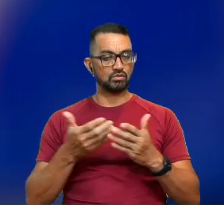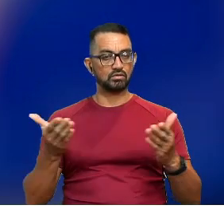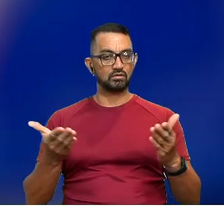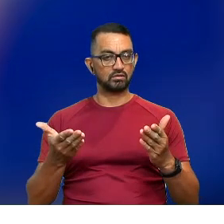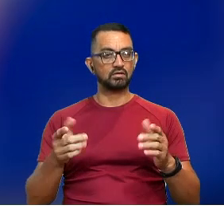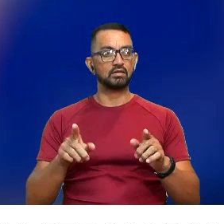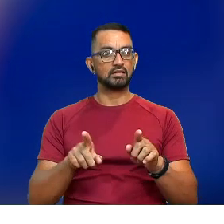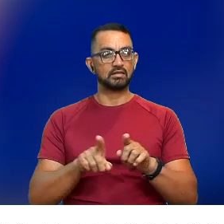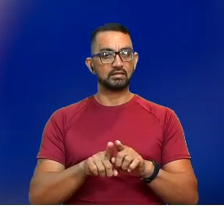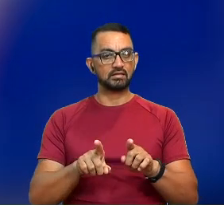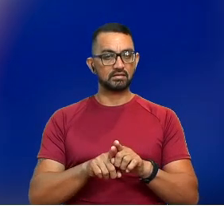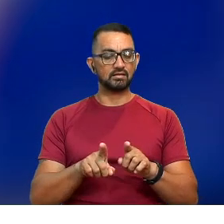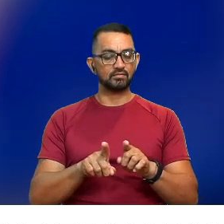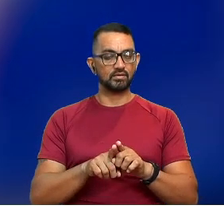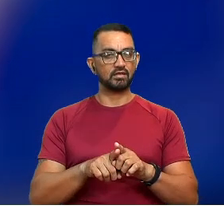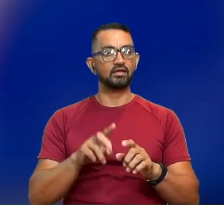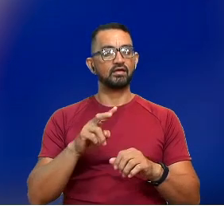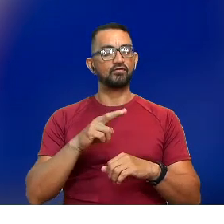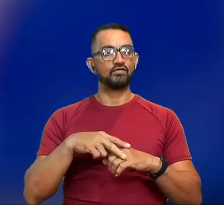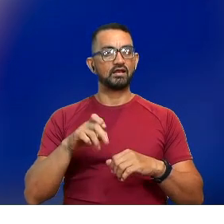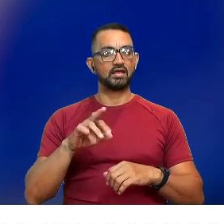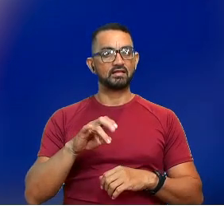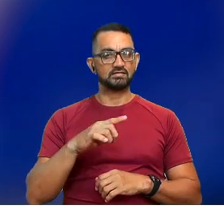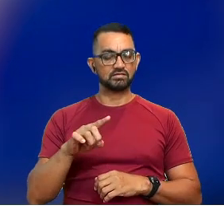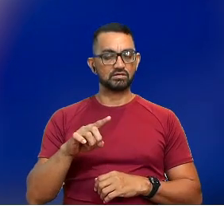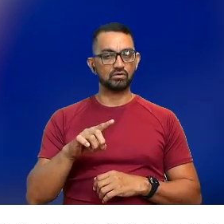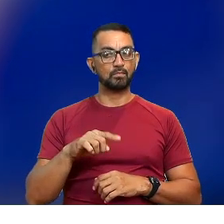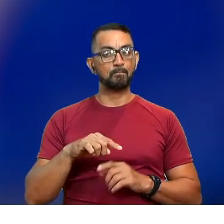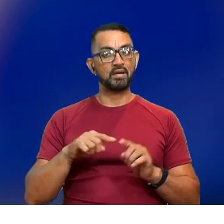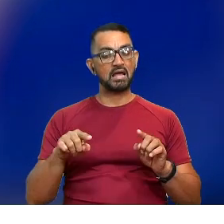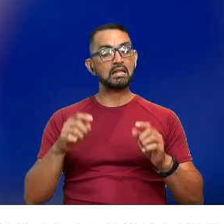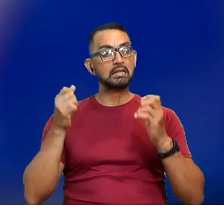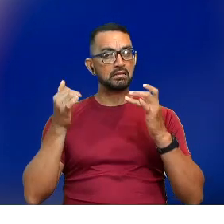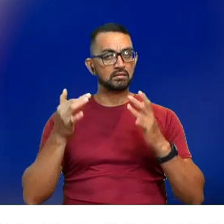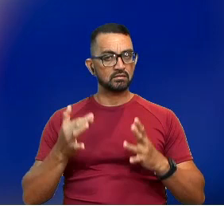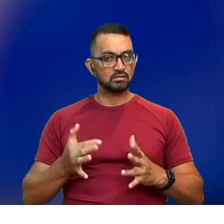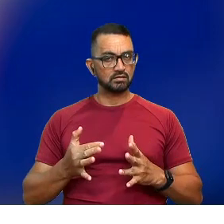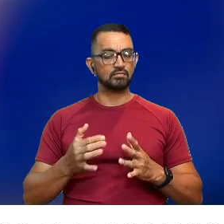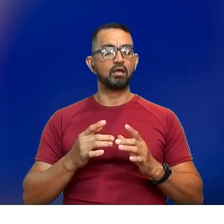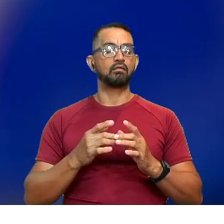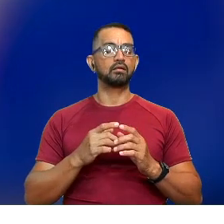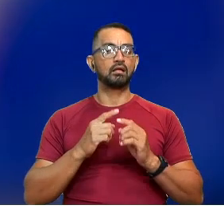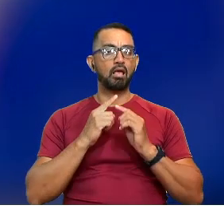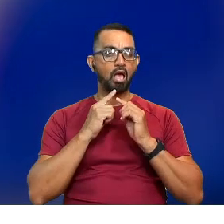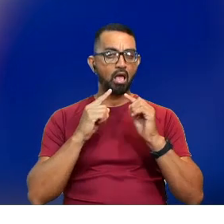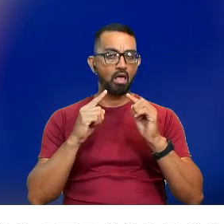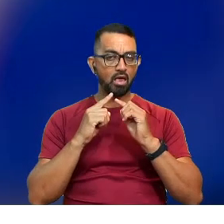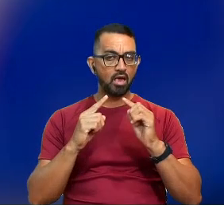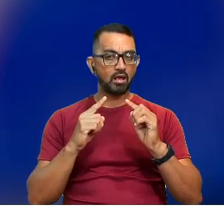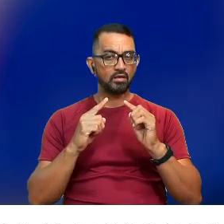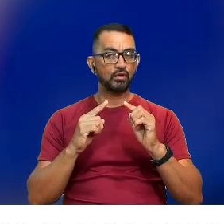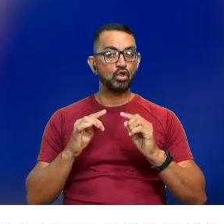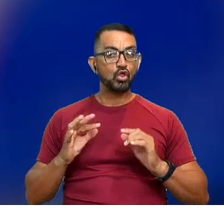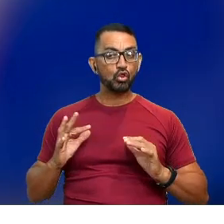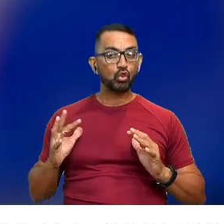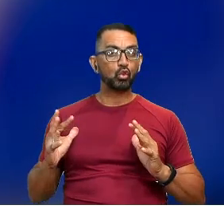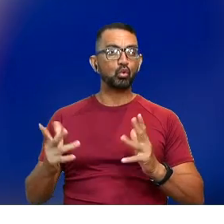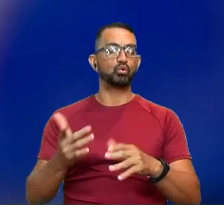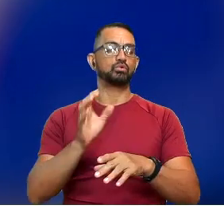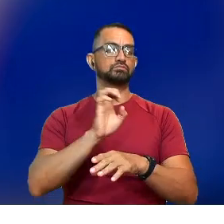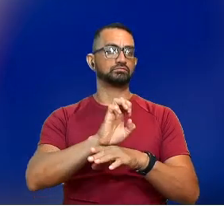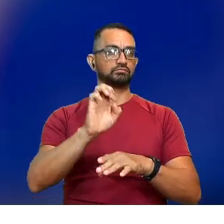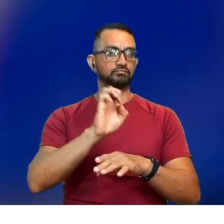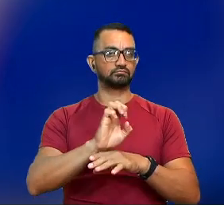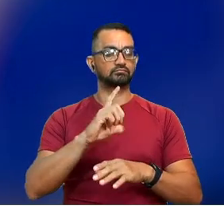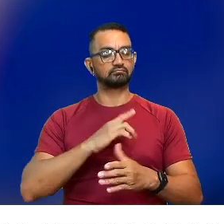2 e vovó gracinha no bairro Vila Redenção 2 mas eles também relatam que essa situação e por todos os